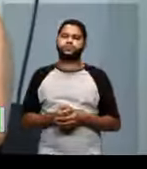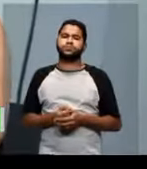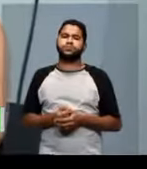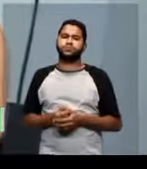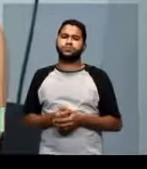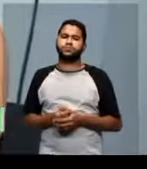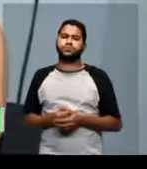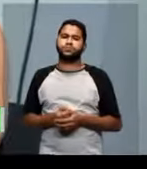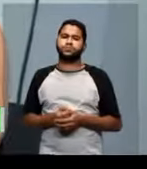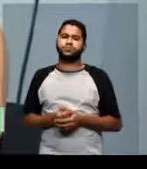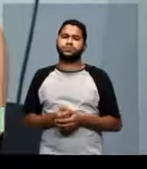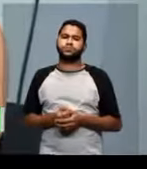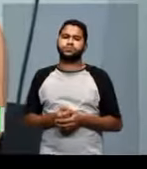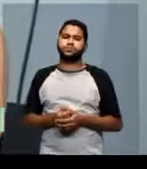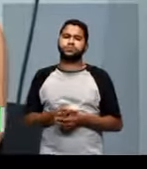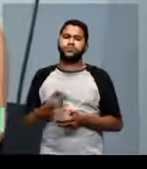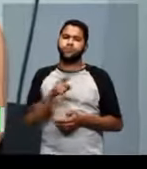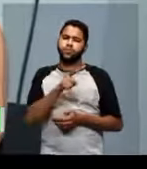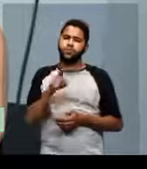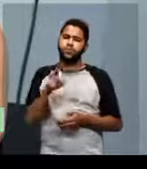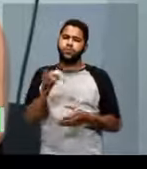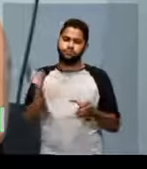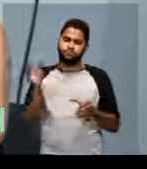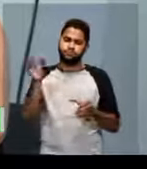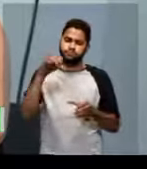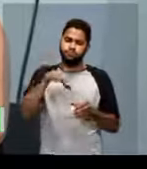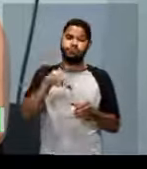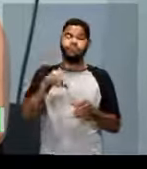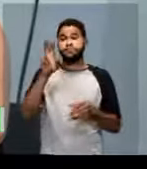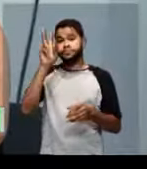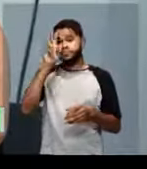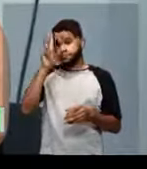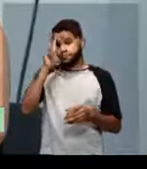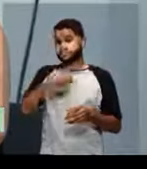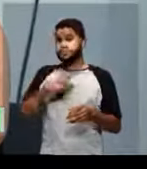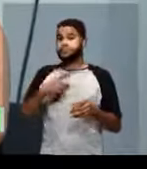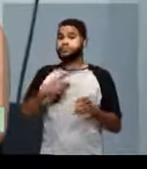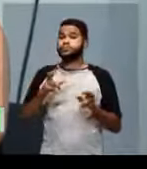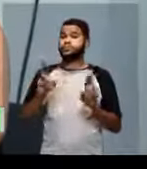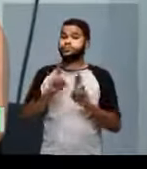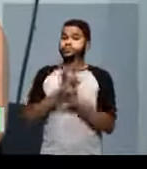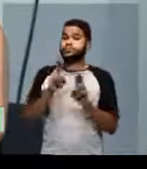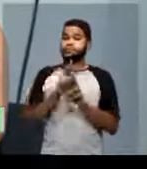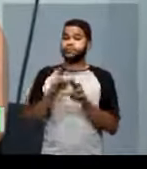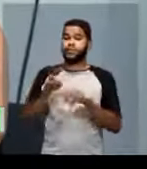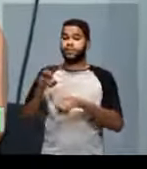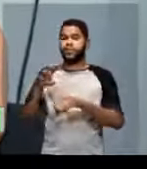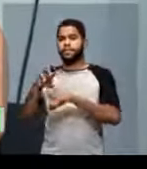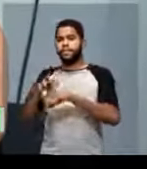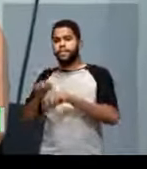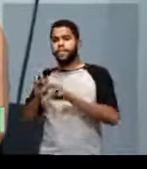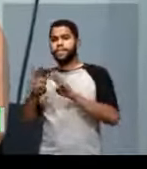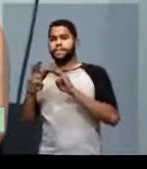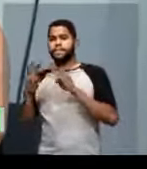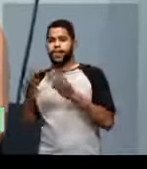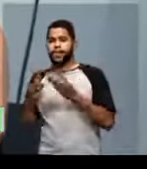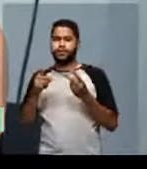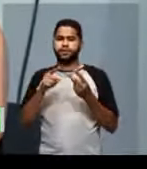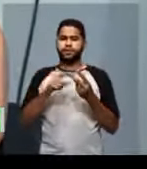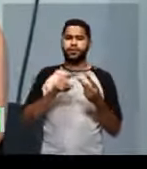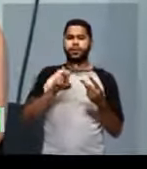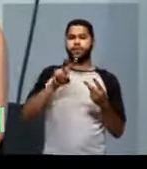todo aquele volume do recipiente que você o colocar. E lembrando que existe uma relação entre massa e volume, né, que é a densidade. A densidade